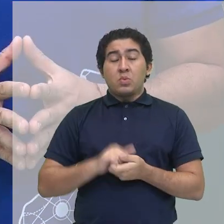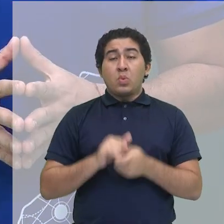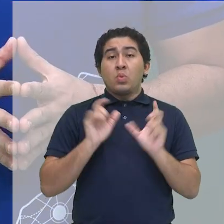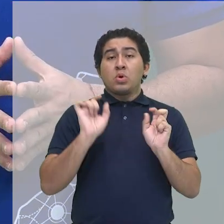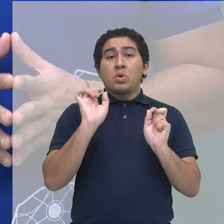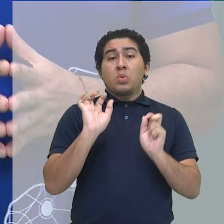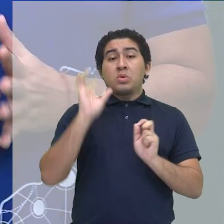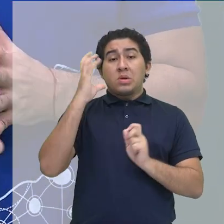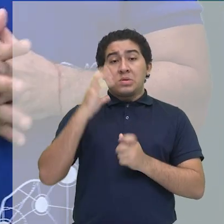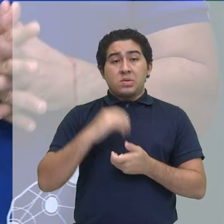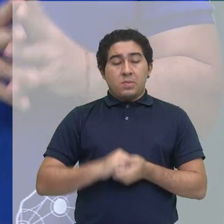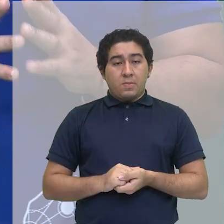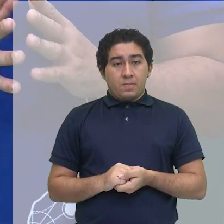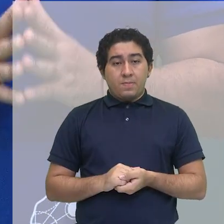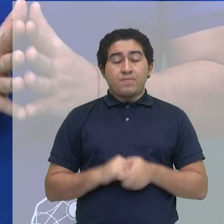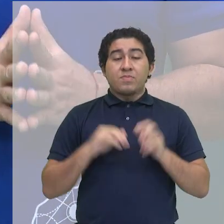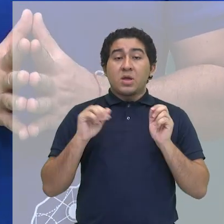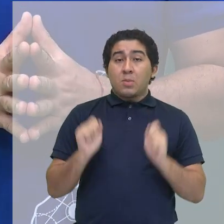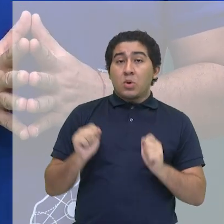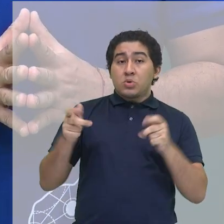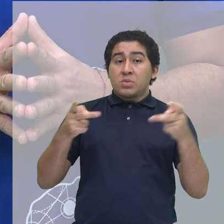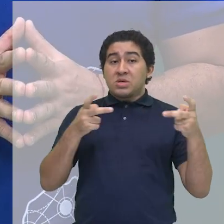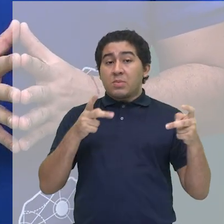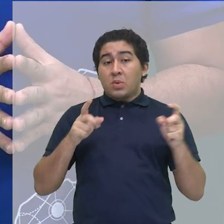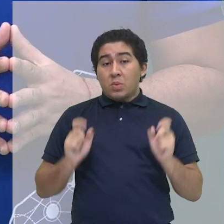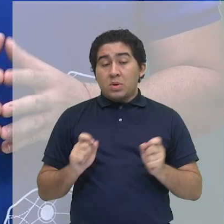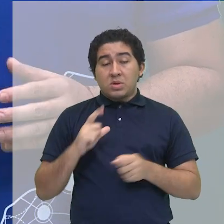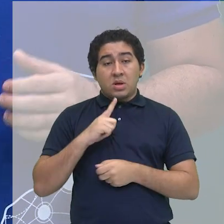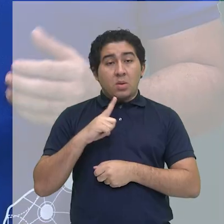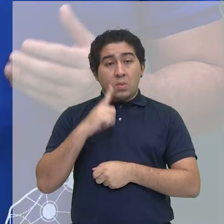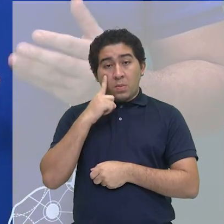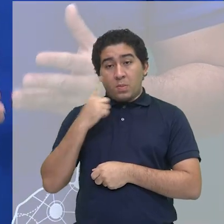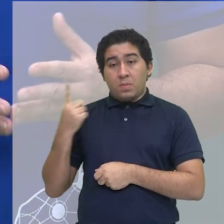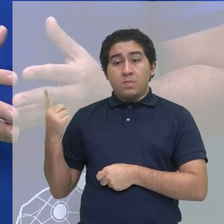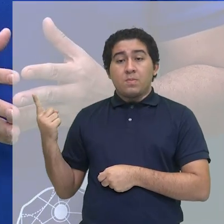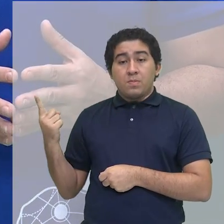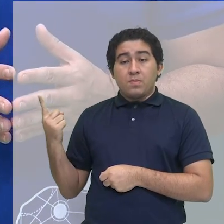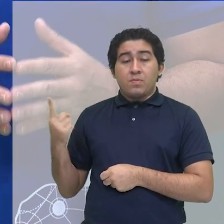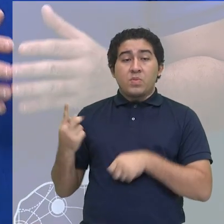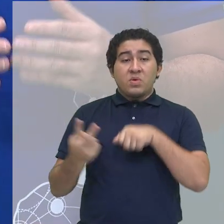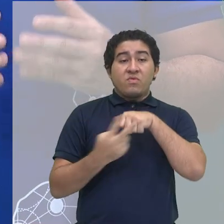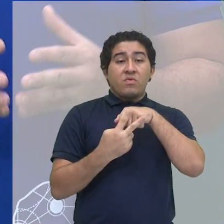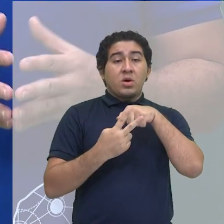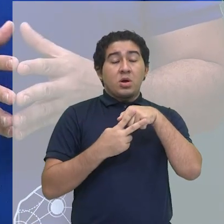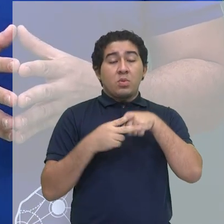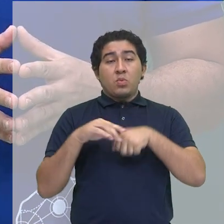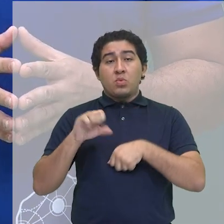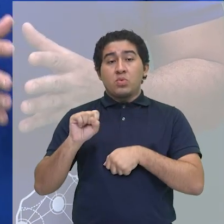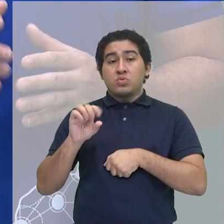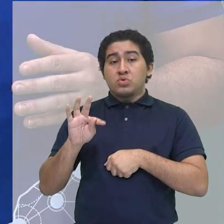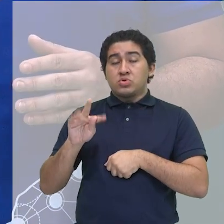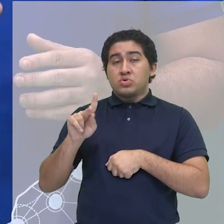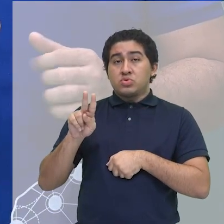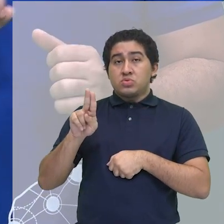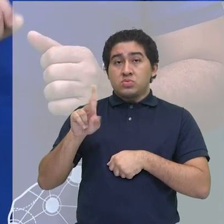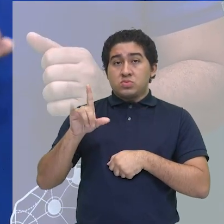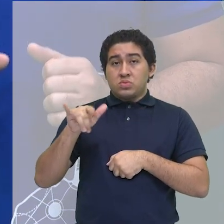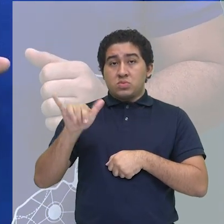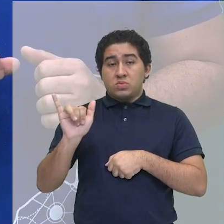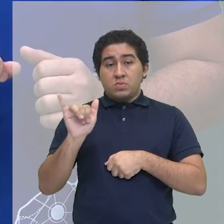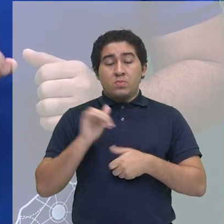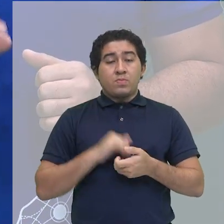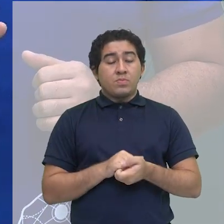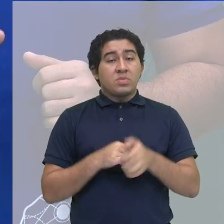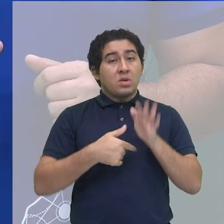vai acontecer? Olha só, vocês podem observar que eu tenho aqui o verbo study. Study. Antes do